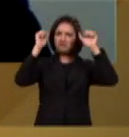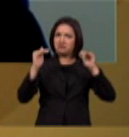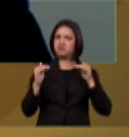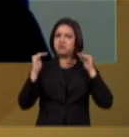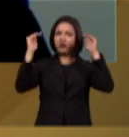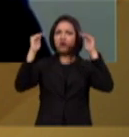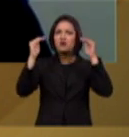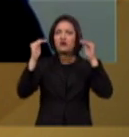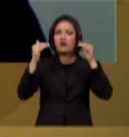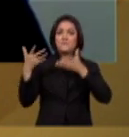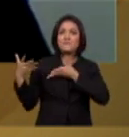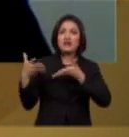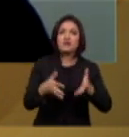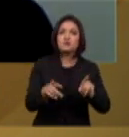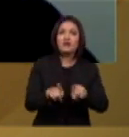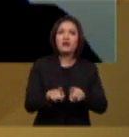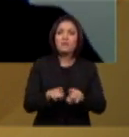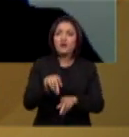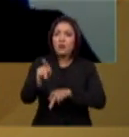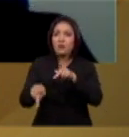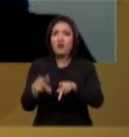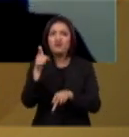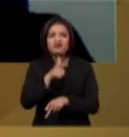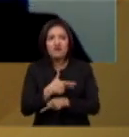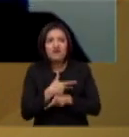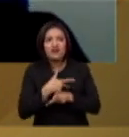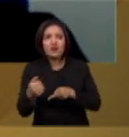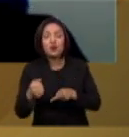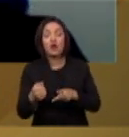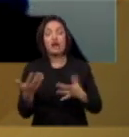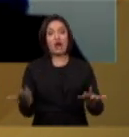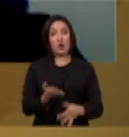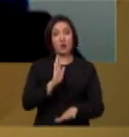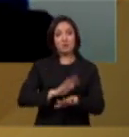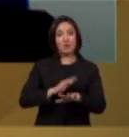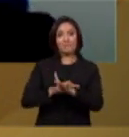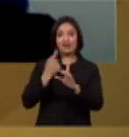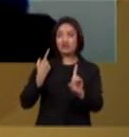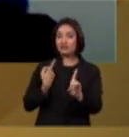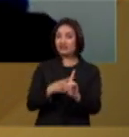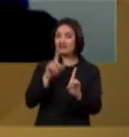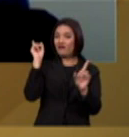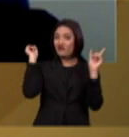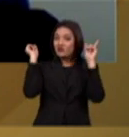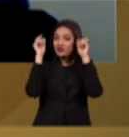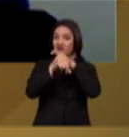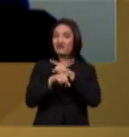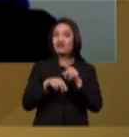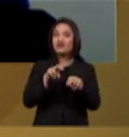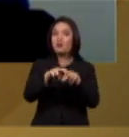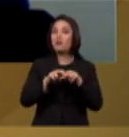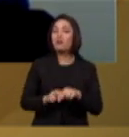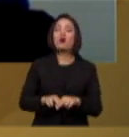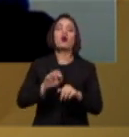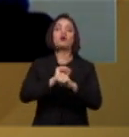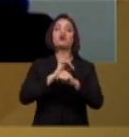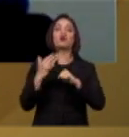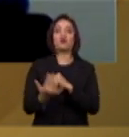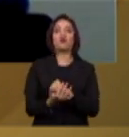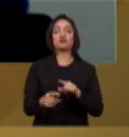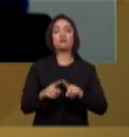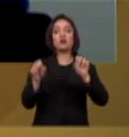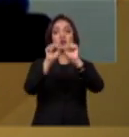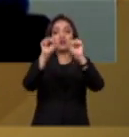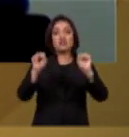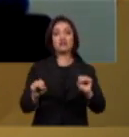para o povo brasileiro. Em meio aos desafios da inesperada pandemia da Covid-19, o sistema de justiça e, no